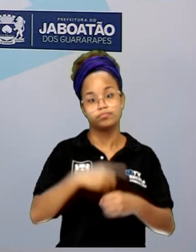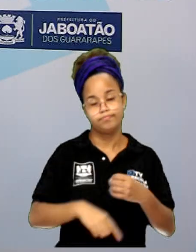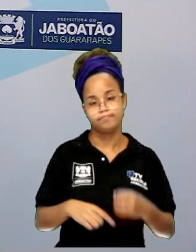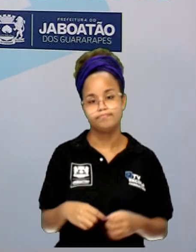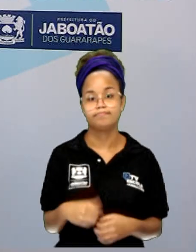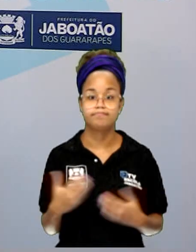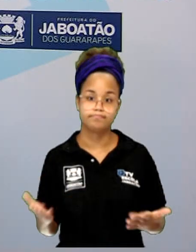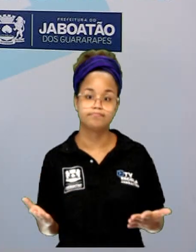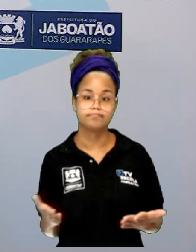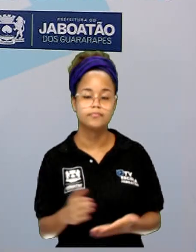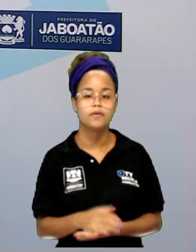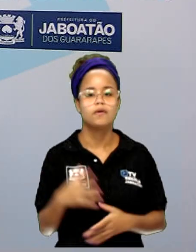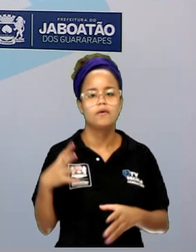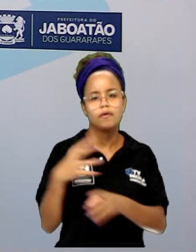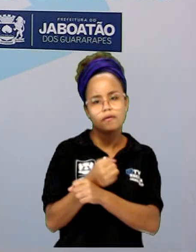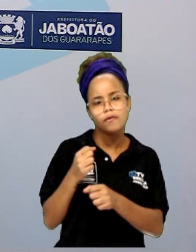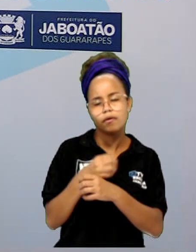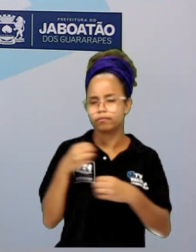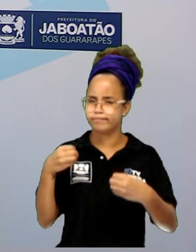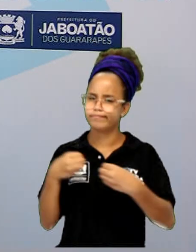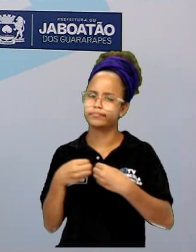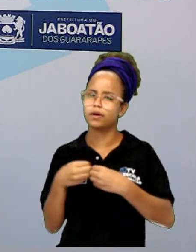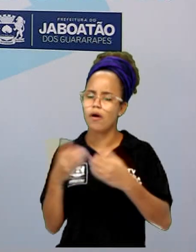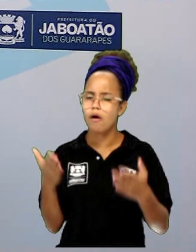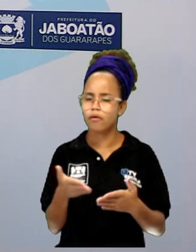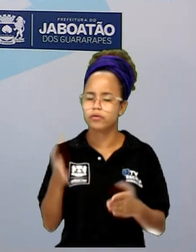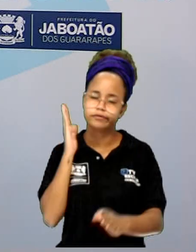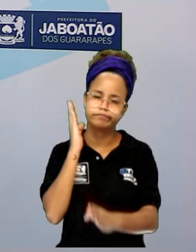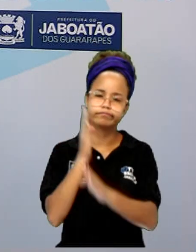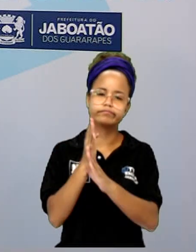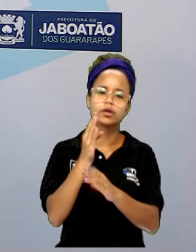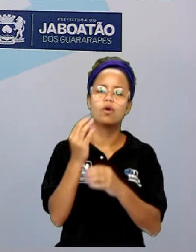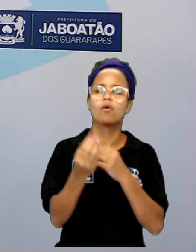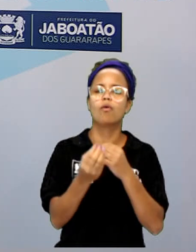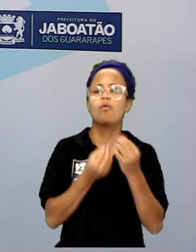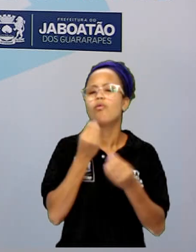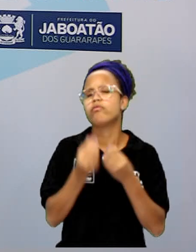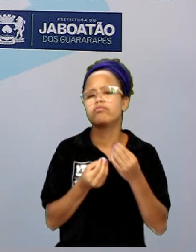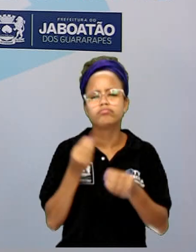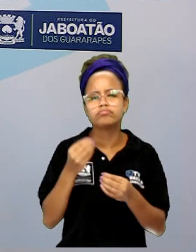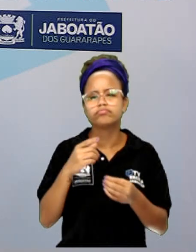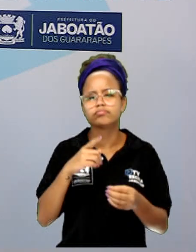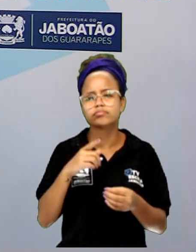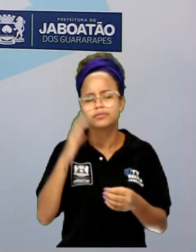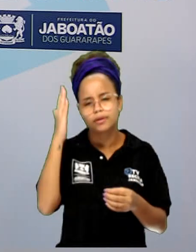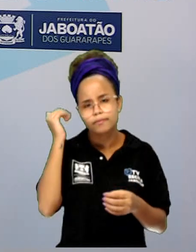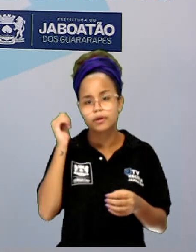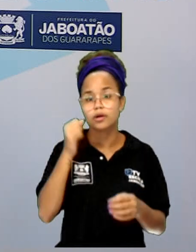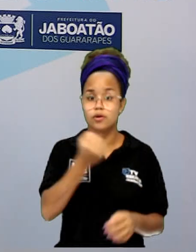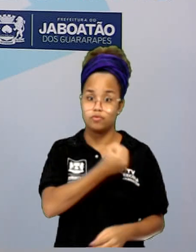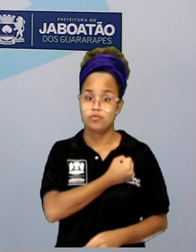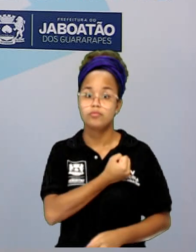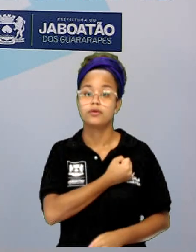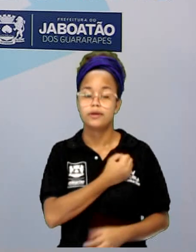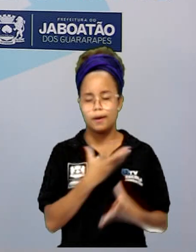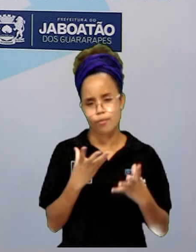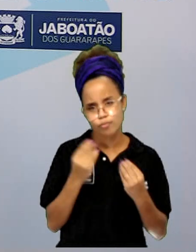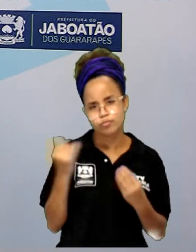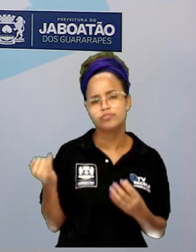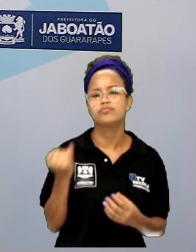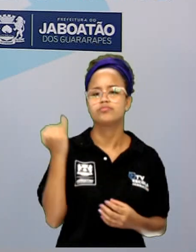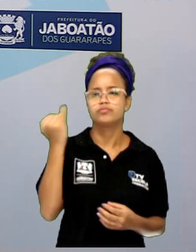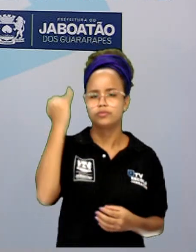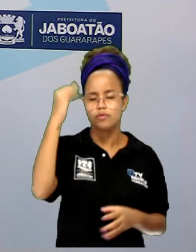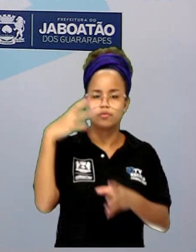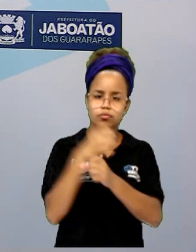cálculo aproximado e agora a gente vai descobrir como se chega nesse número, certo? Que é a parte mais importante de